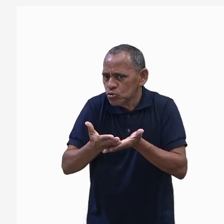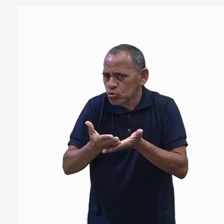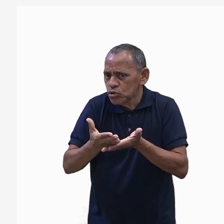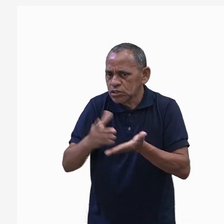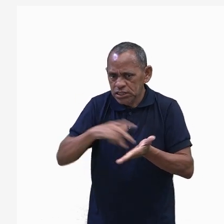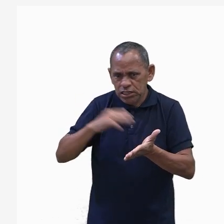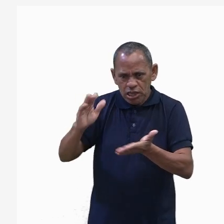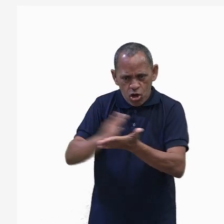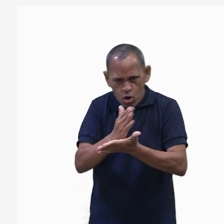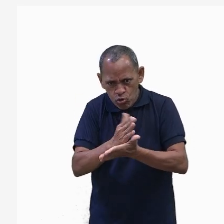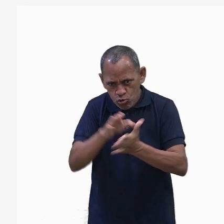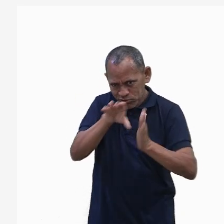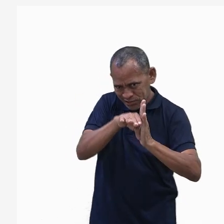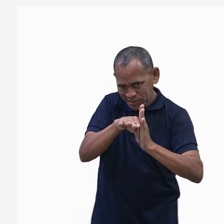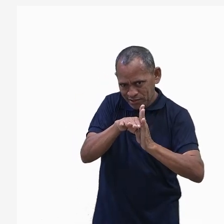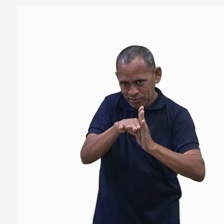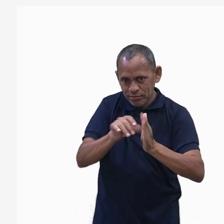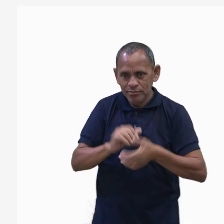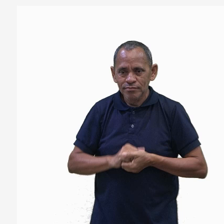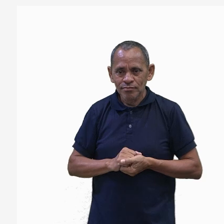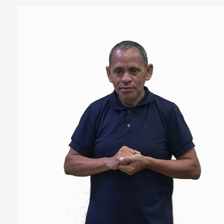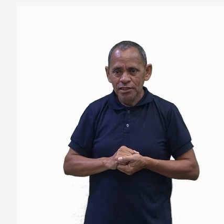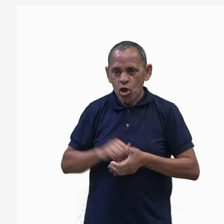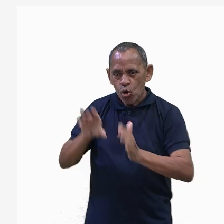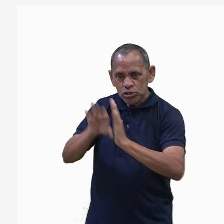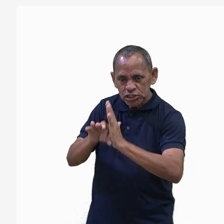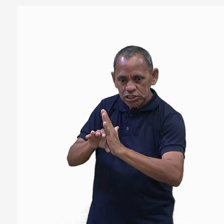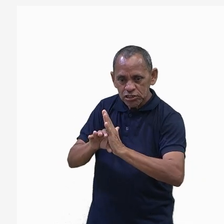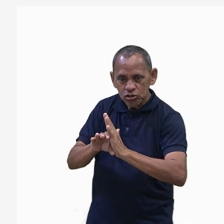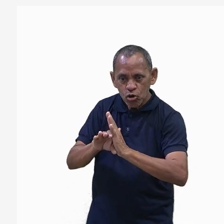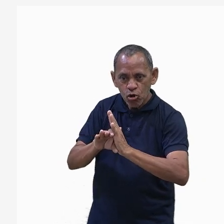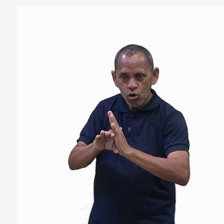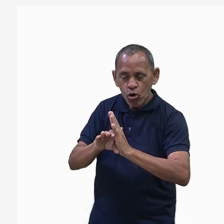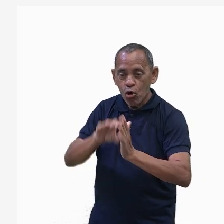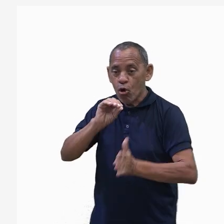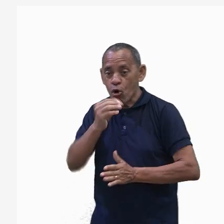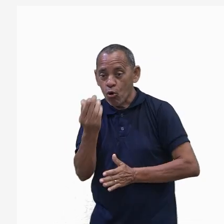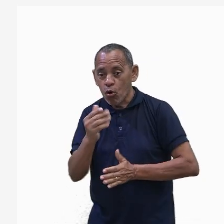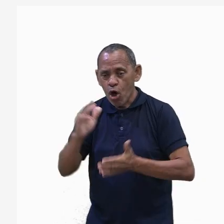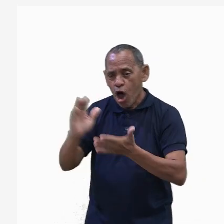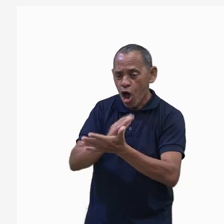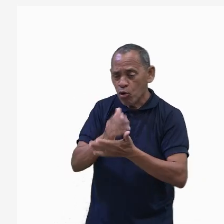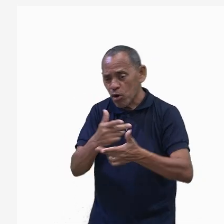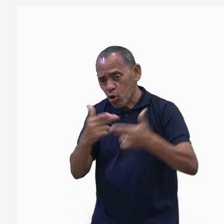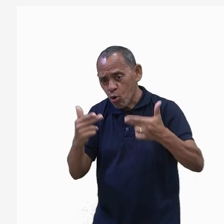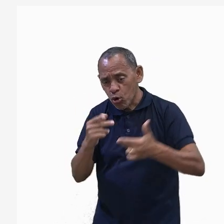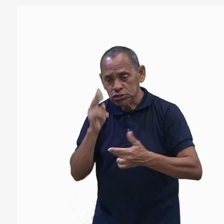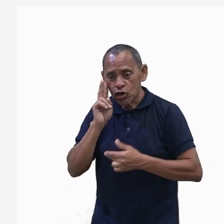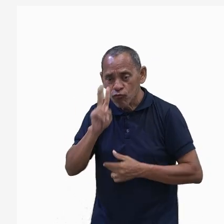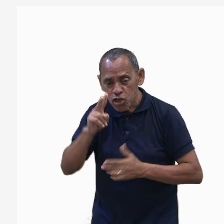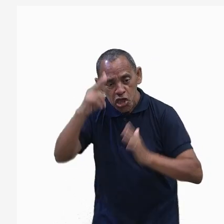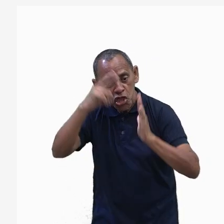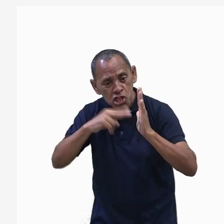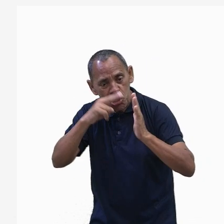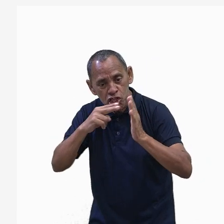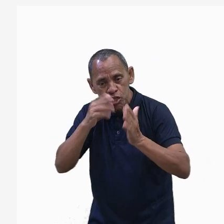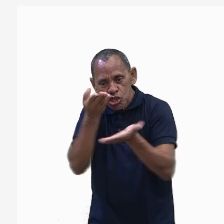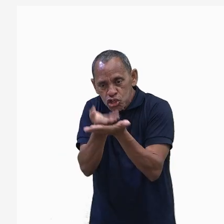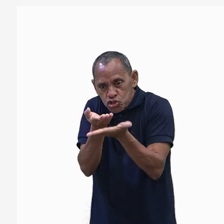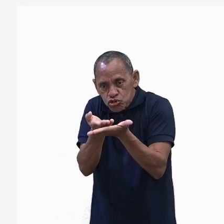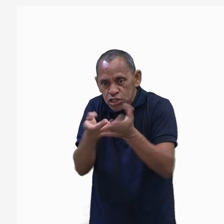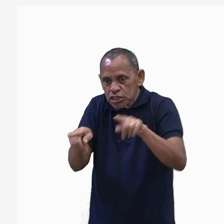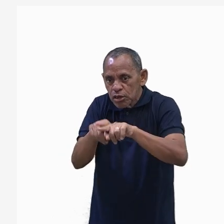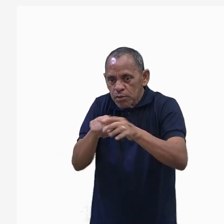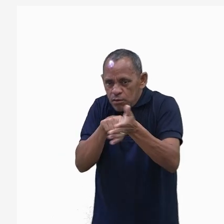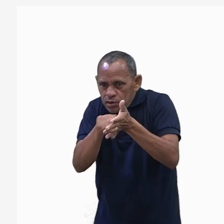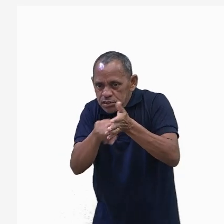conceito realmente? Ele é conceitual ou foi só algo que eu li, vi, escutei rapidamente e passei à frente como se